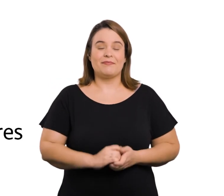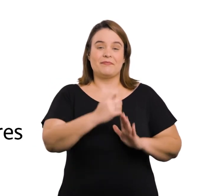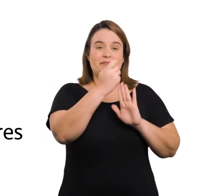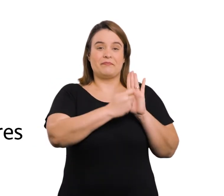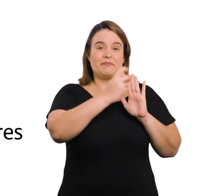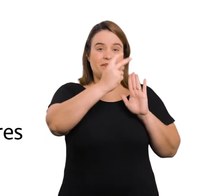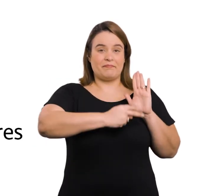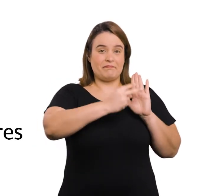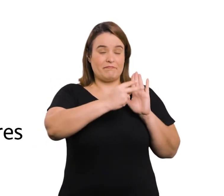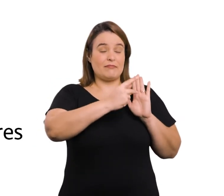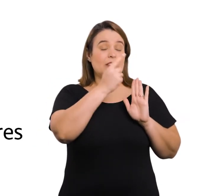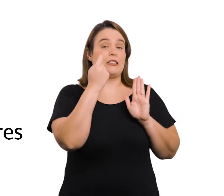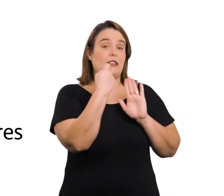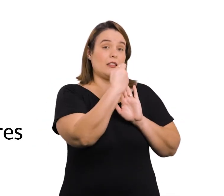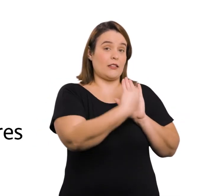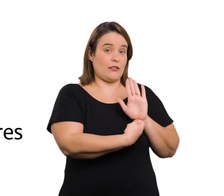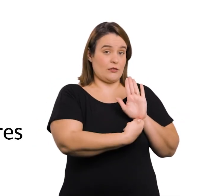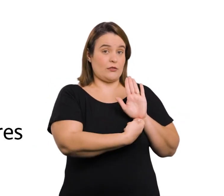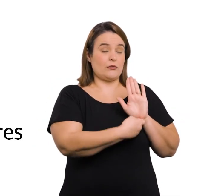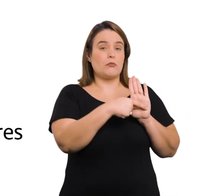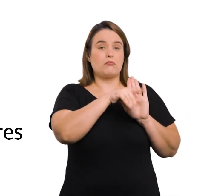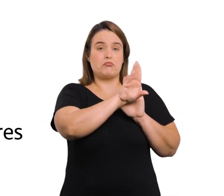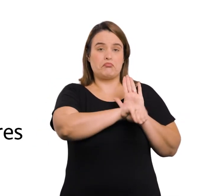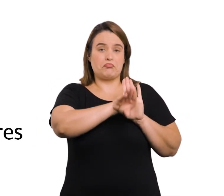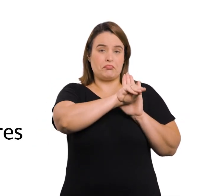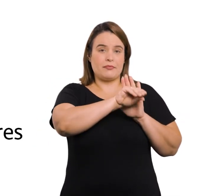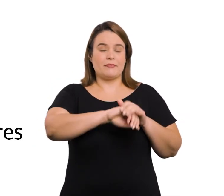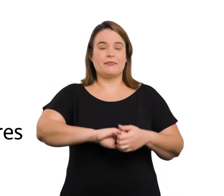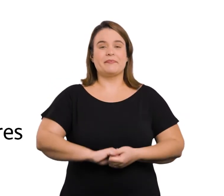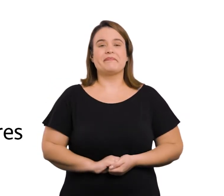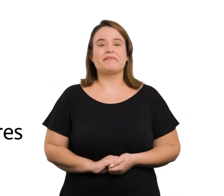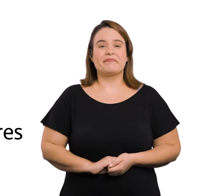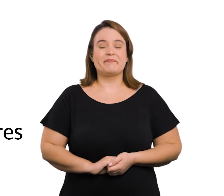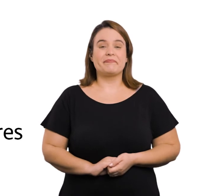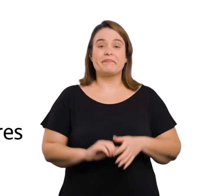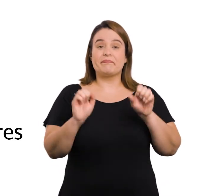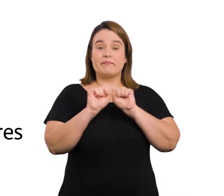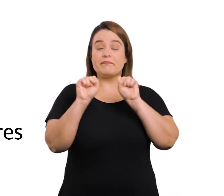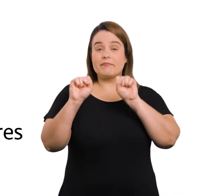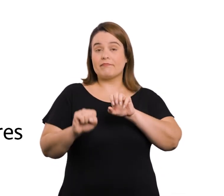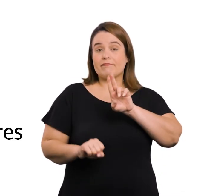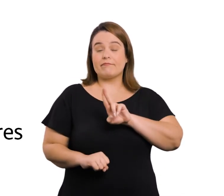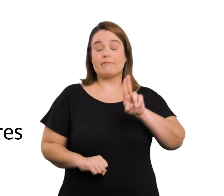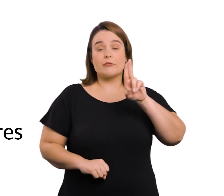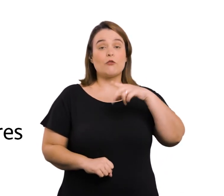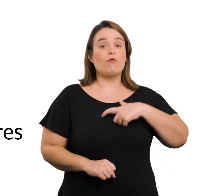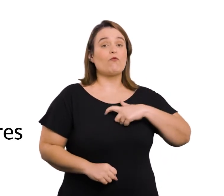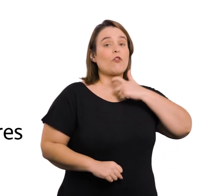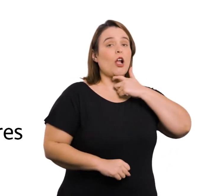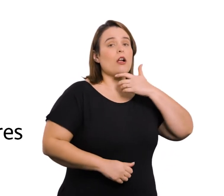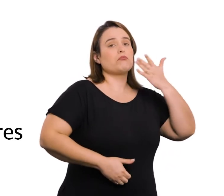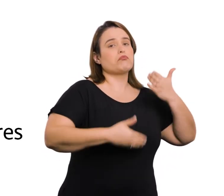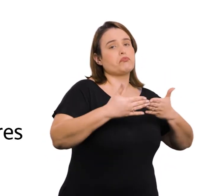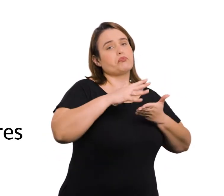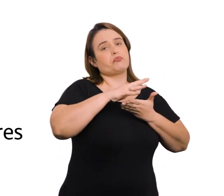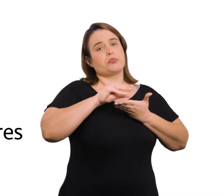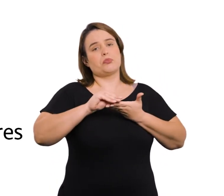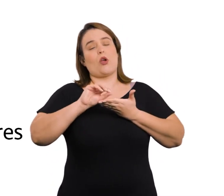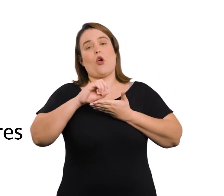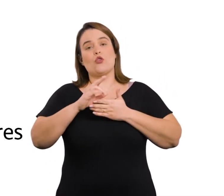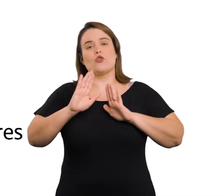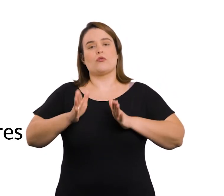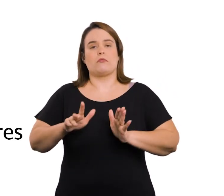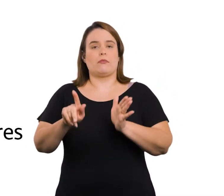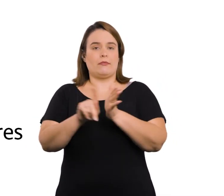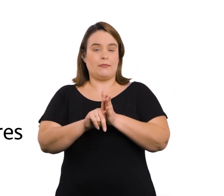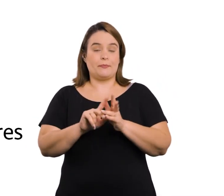Texto para fala, Text-to-Speech, TTS. São sistemas que utilizam sintetizadores de vozes